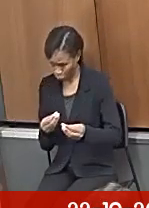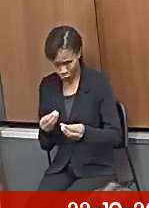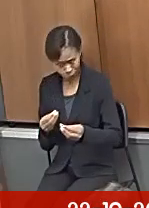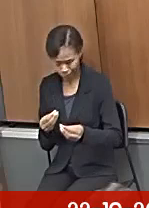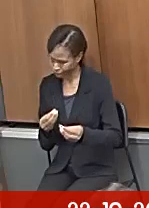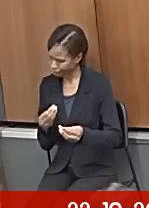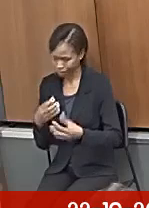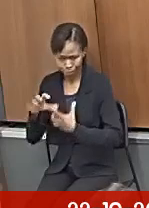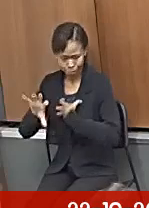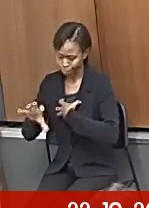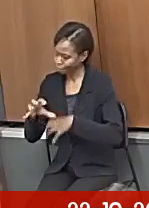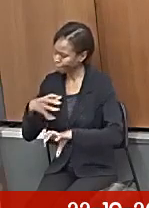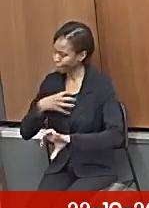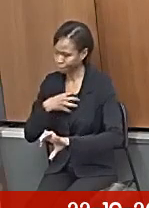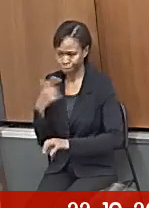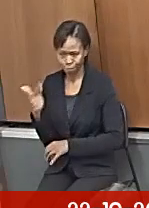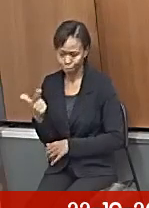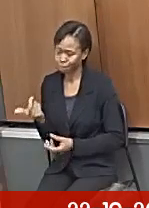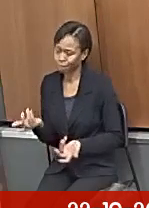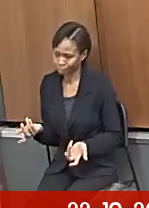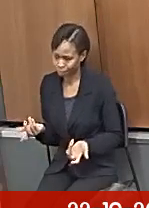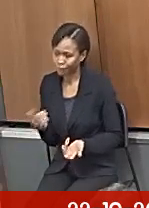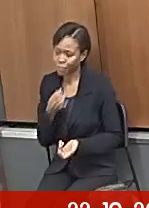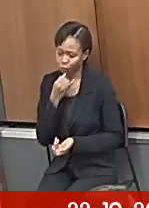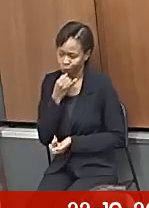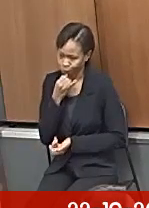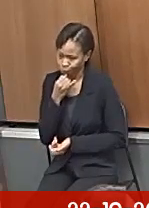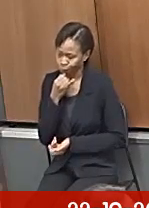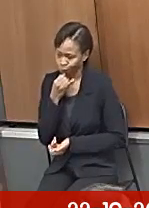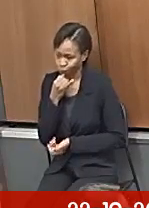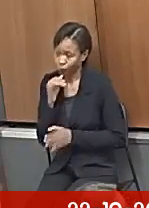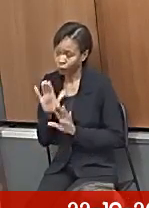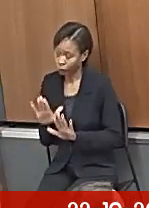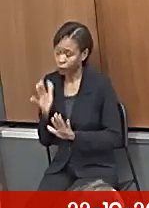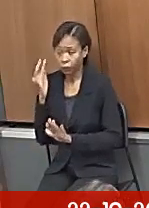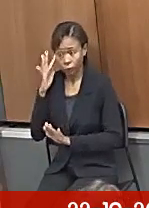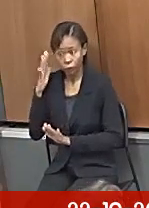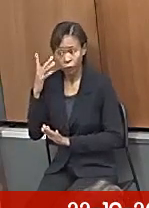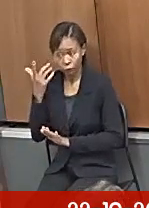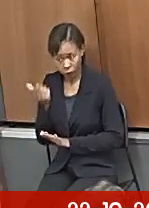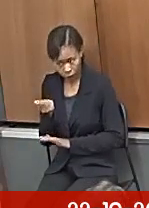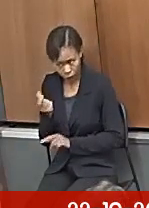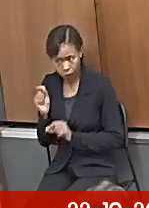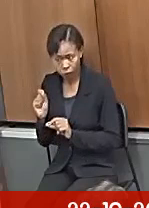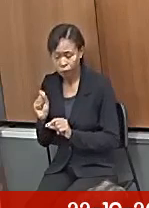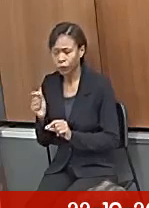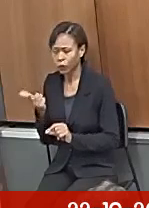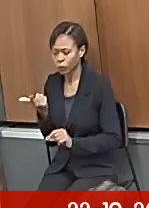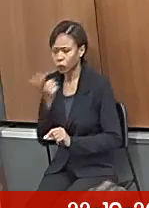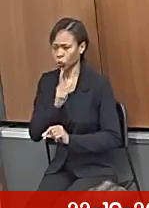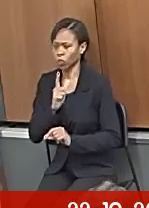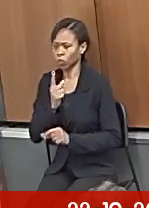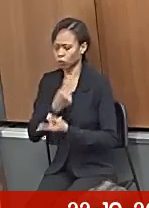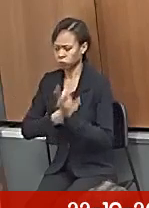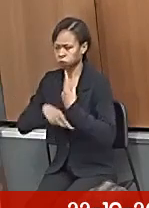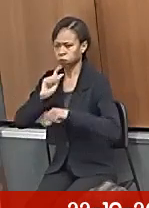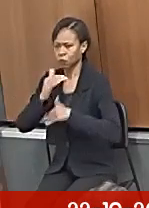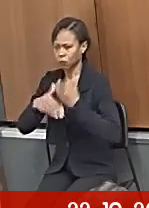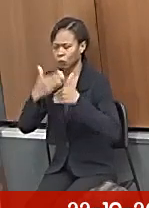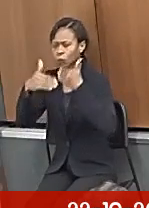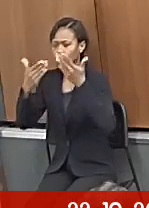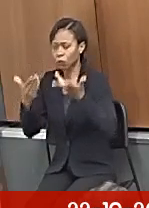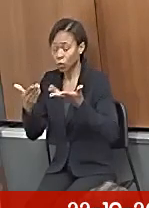todos têm empatia pela essa dor, infelizmente. Mas eu acho que só vamos conseguir avançar